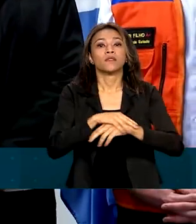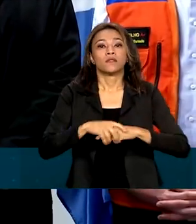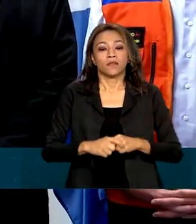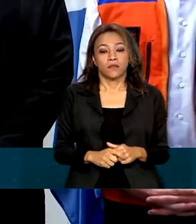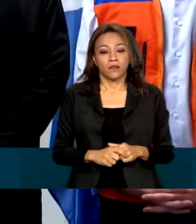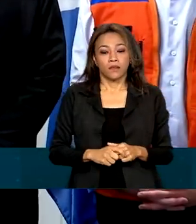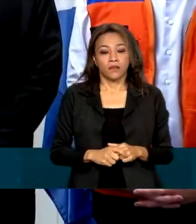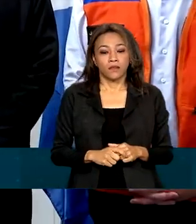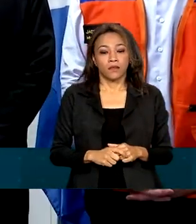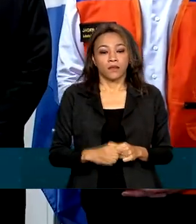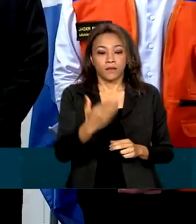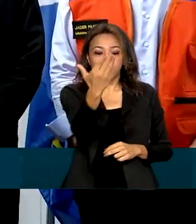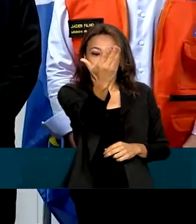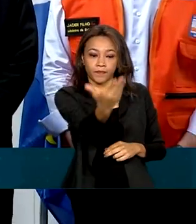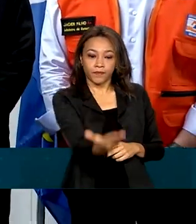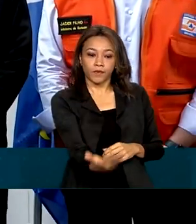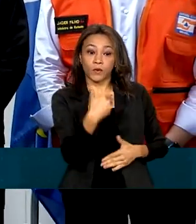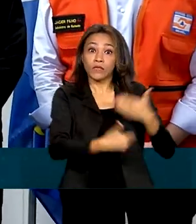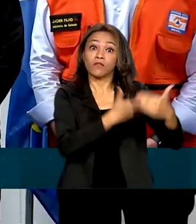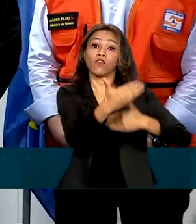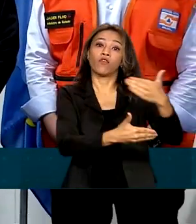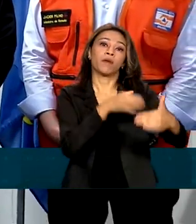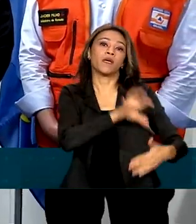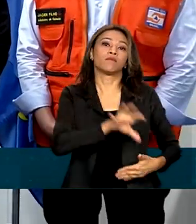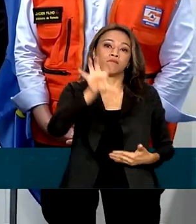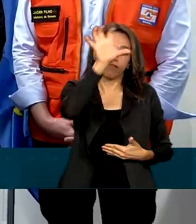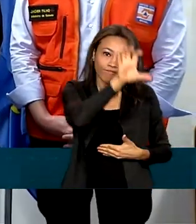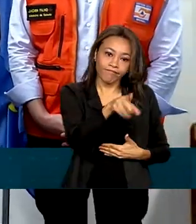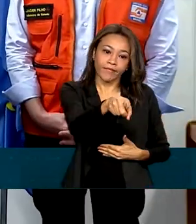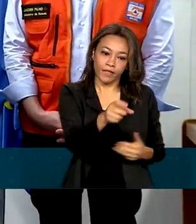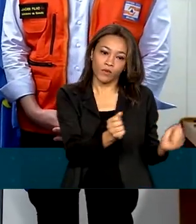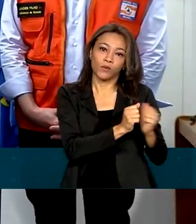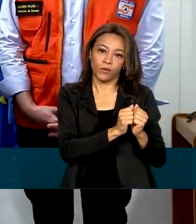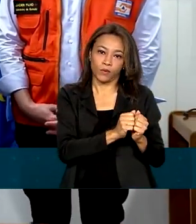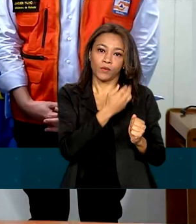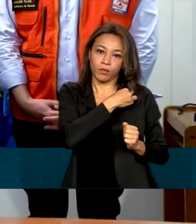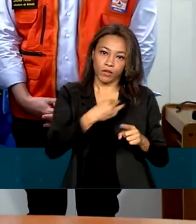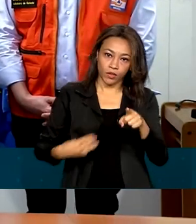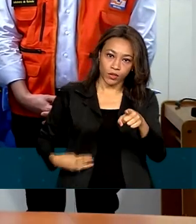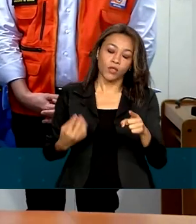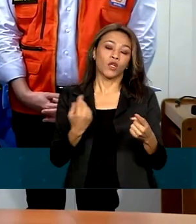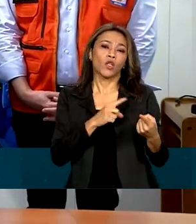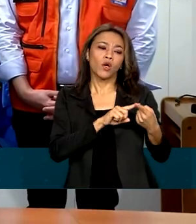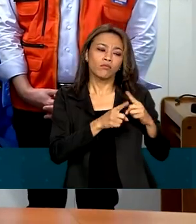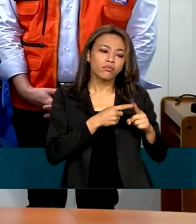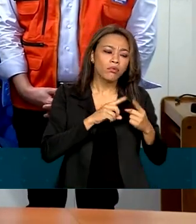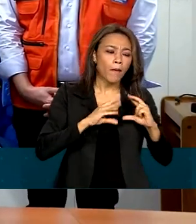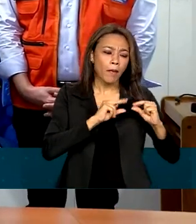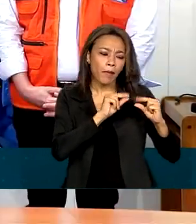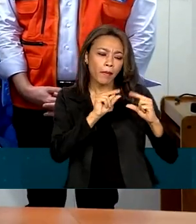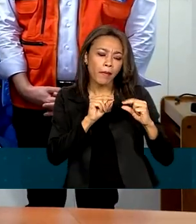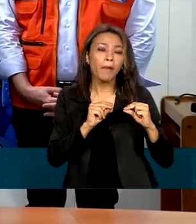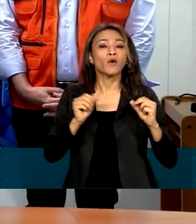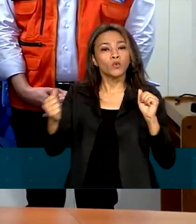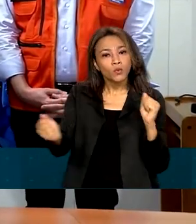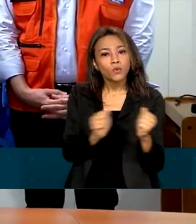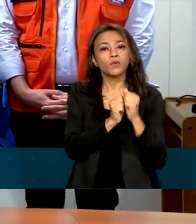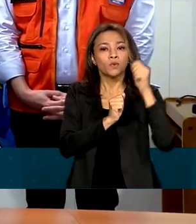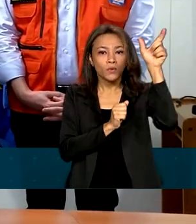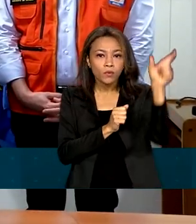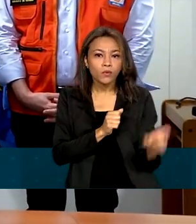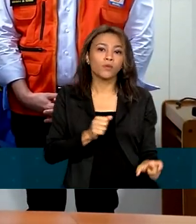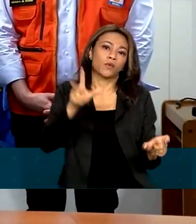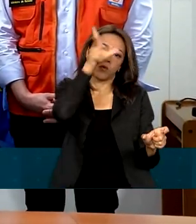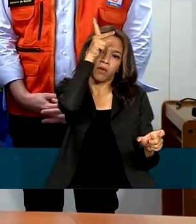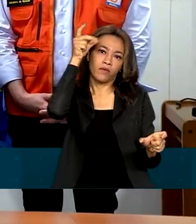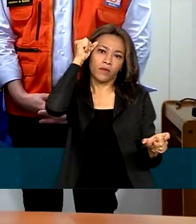do Desenvolvimento Regional, para que a gente possa discutir com o Edinho e saber, sabe, o quanto